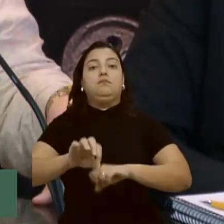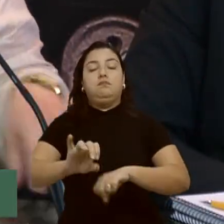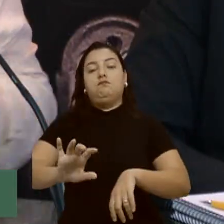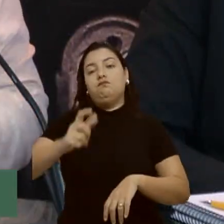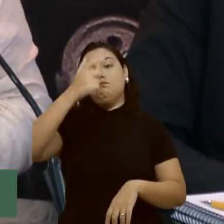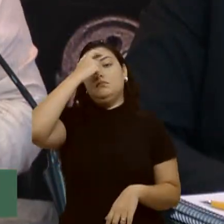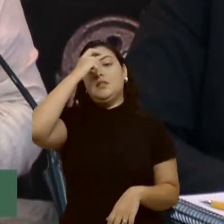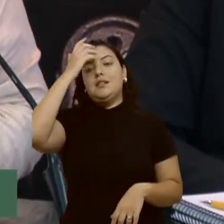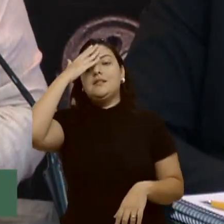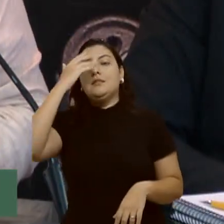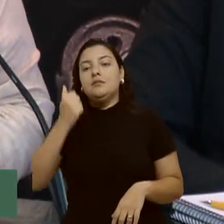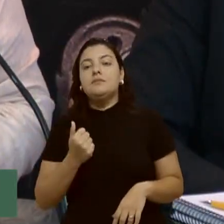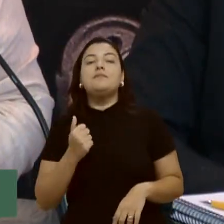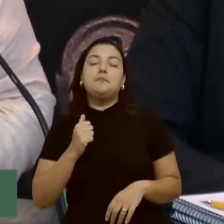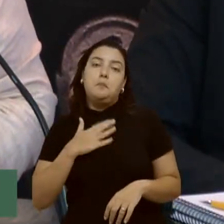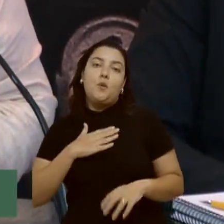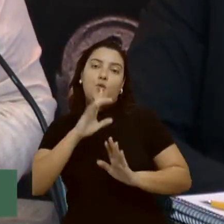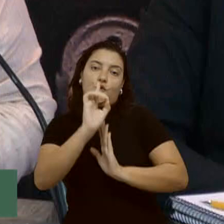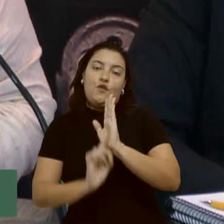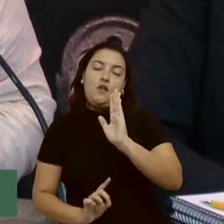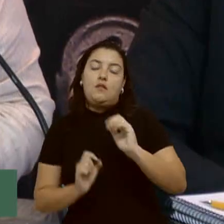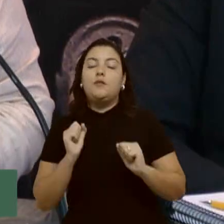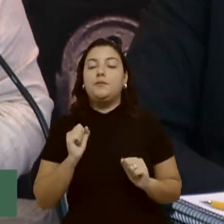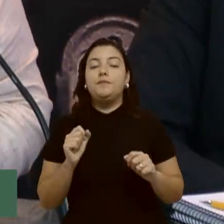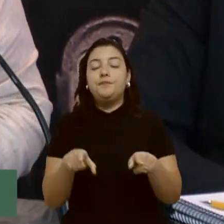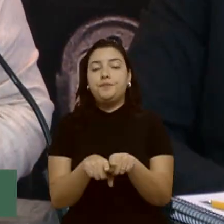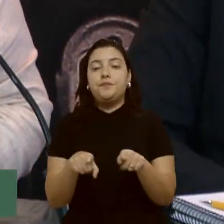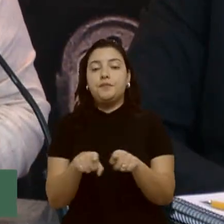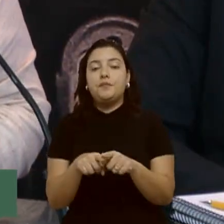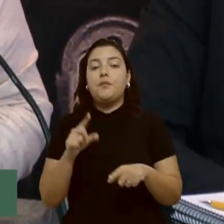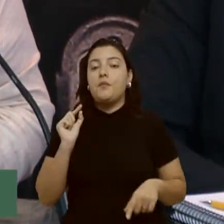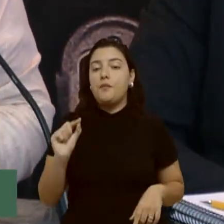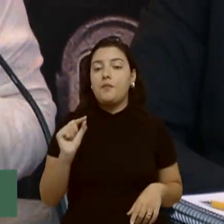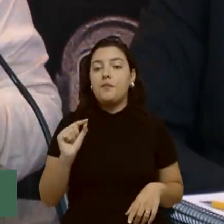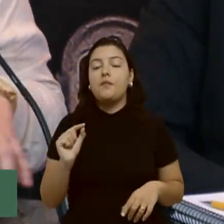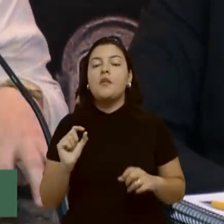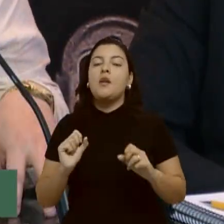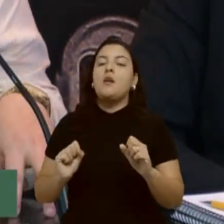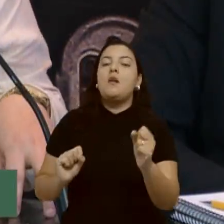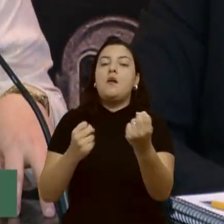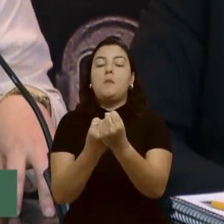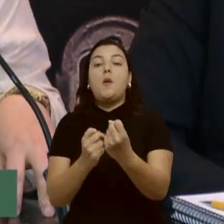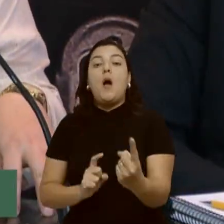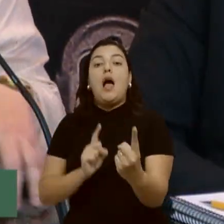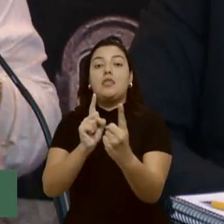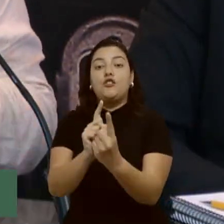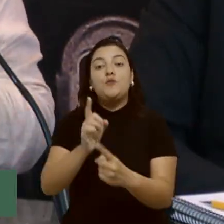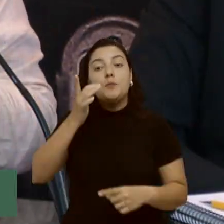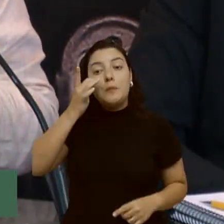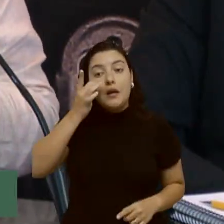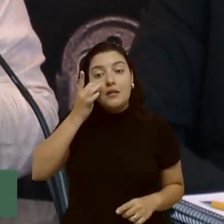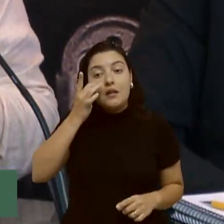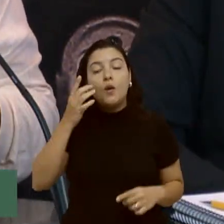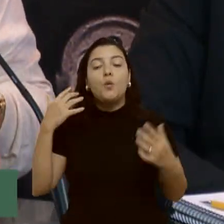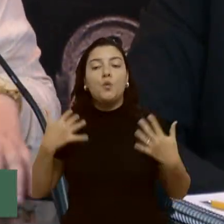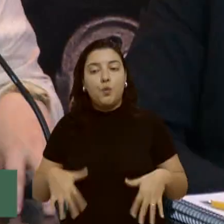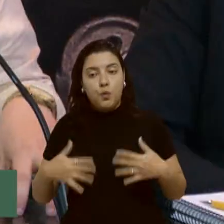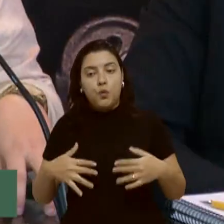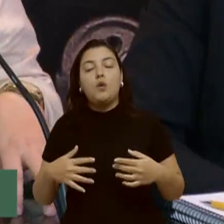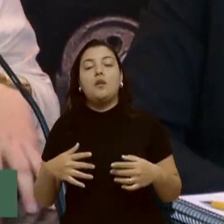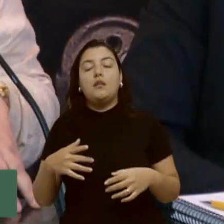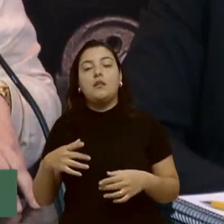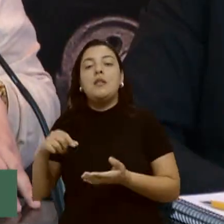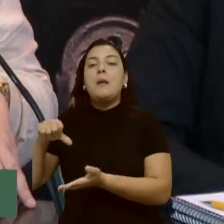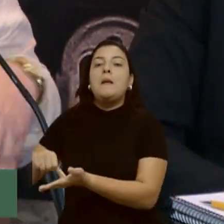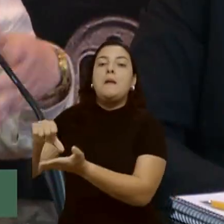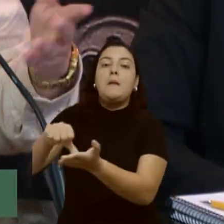consumidor saber quais são os seus direitos. Além disso, também, o reforçar o atendimento presencial, que também fazemos nos